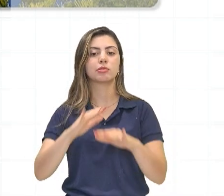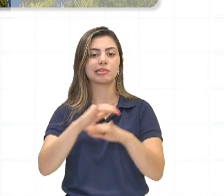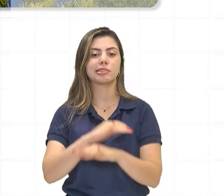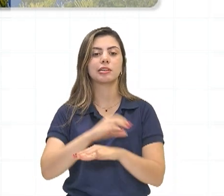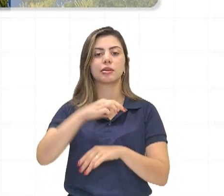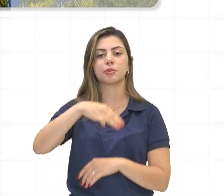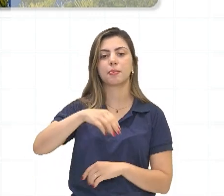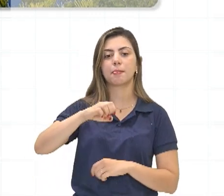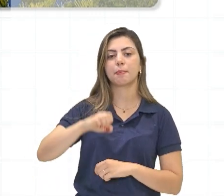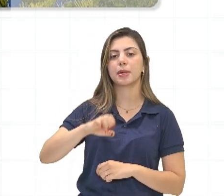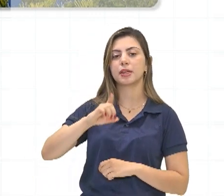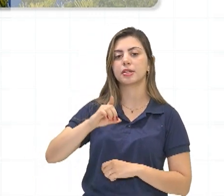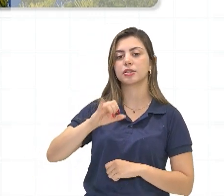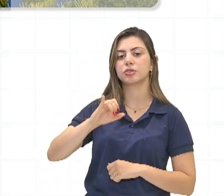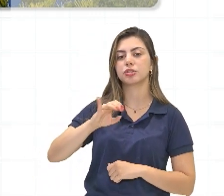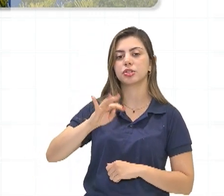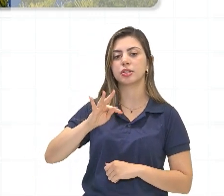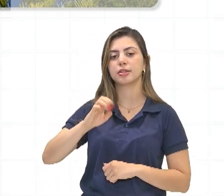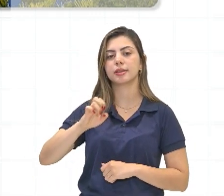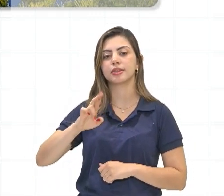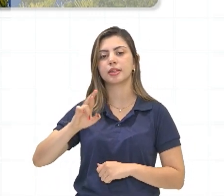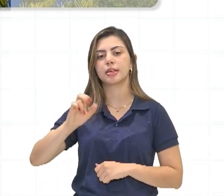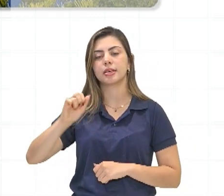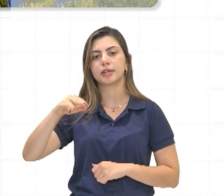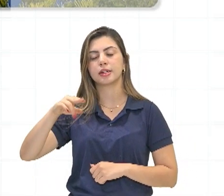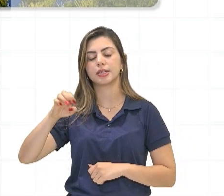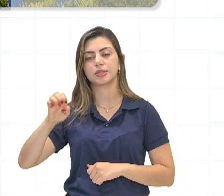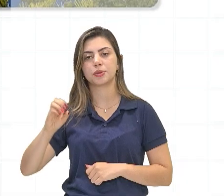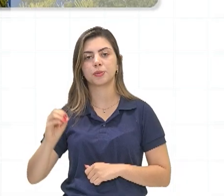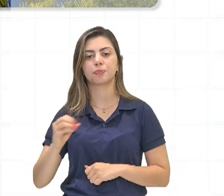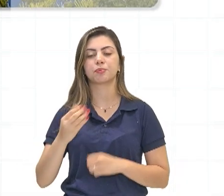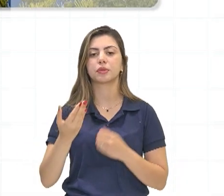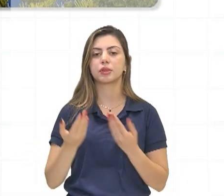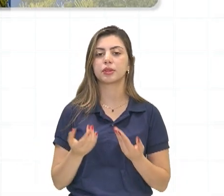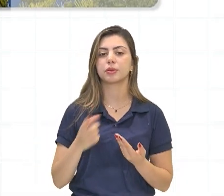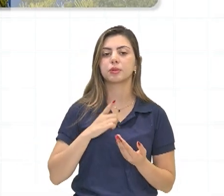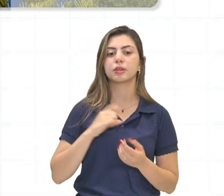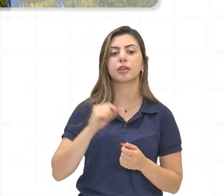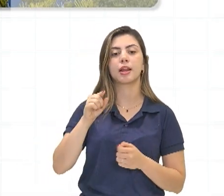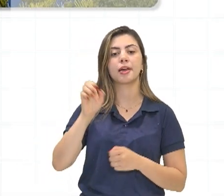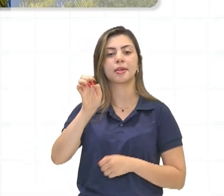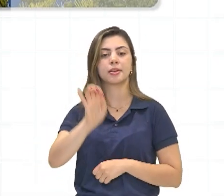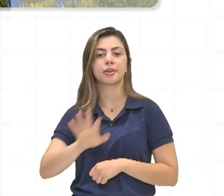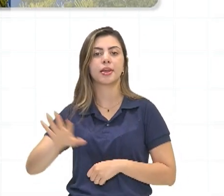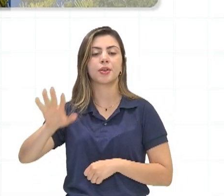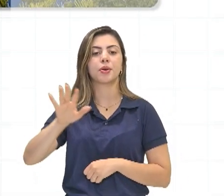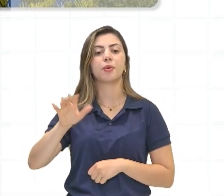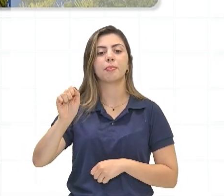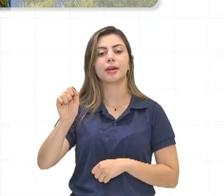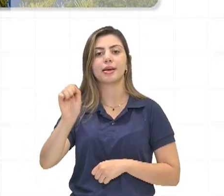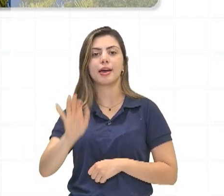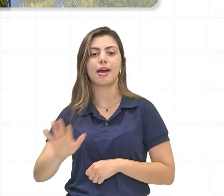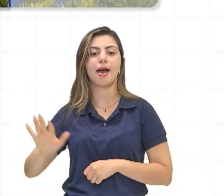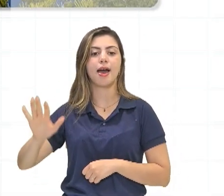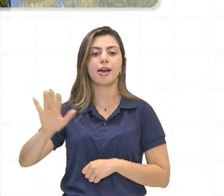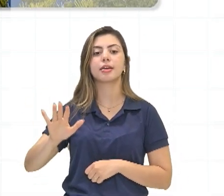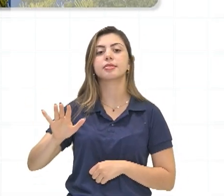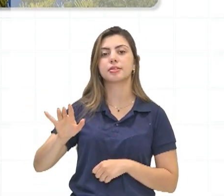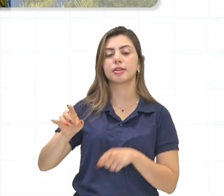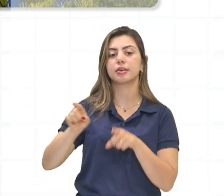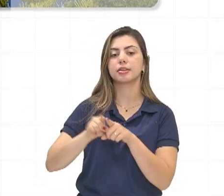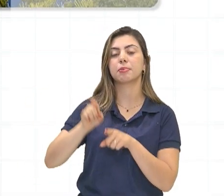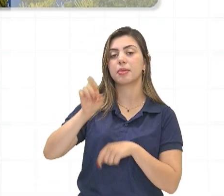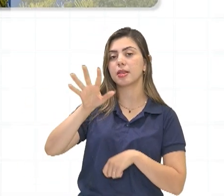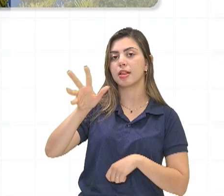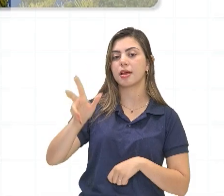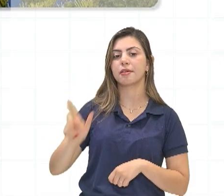Mediterrâneo. Esse mar Mediterrâneo ele vai estar ali presente nos continentes europeu, asiático e africano. Neste